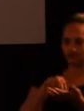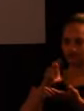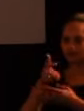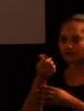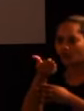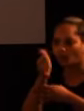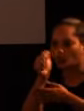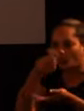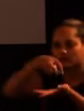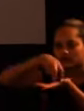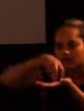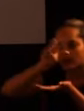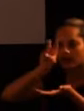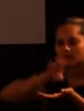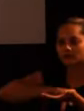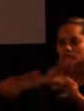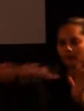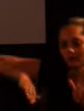11 horas.